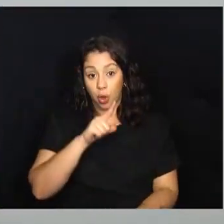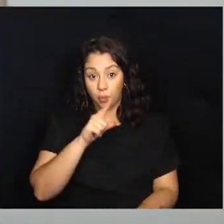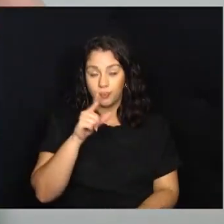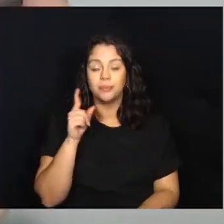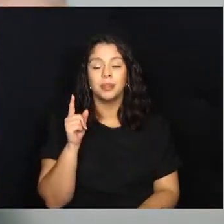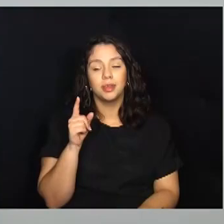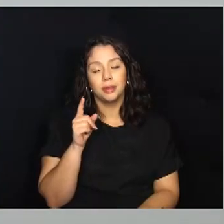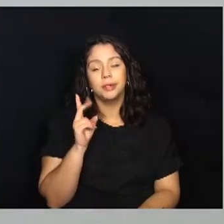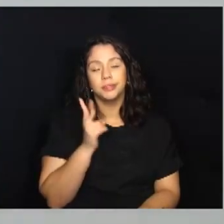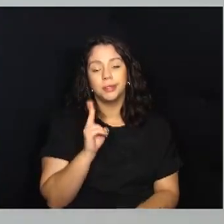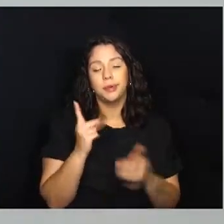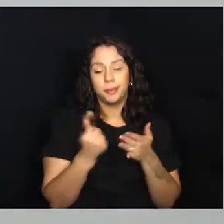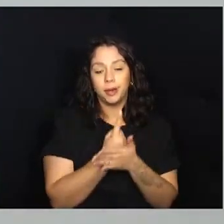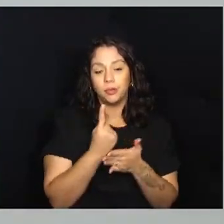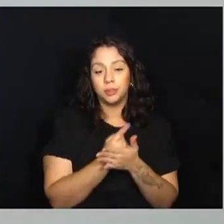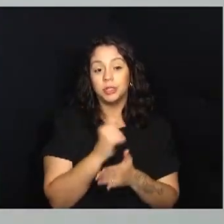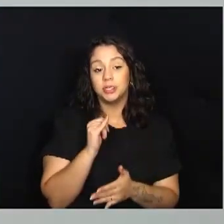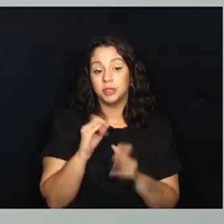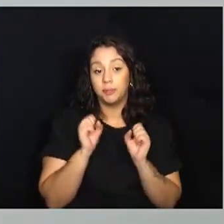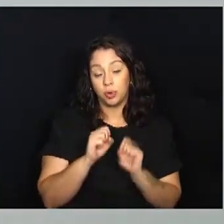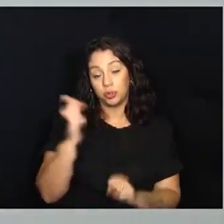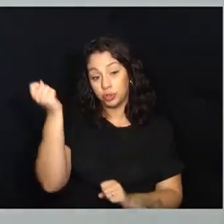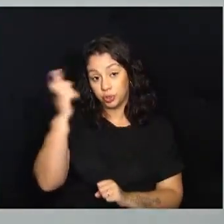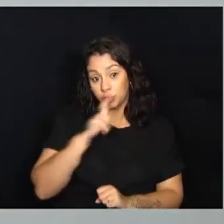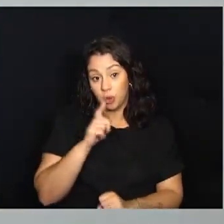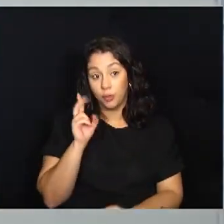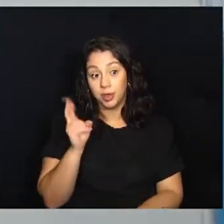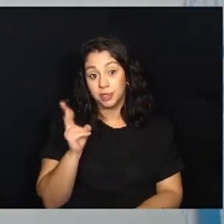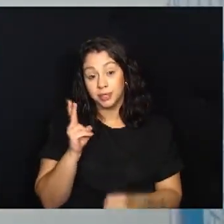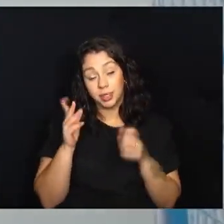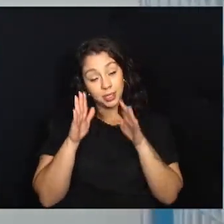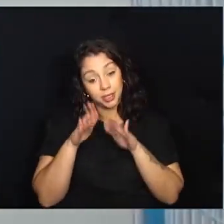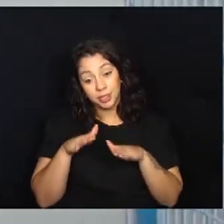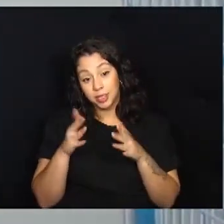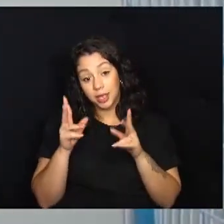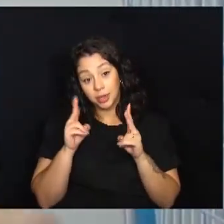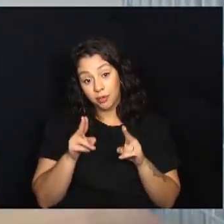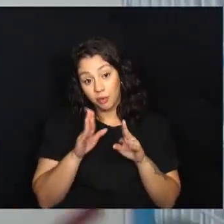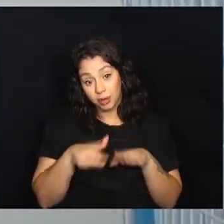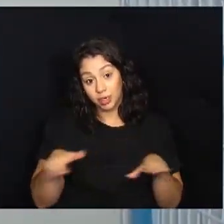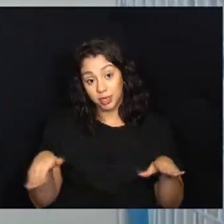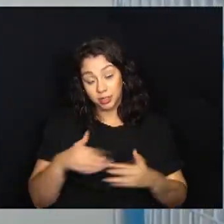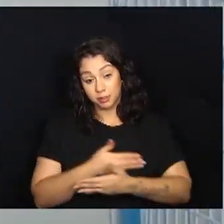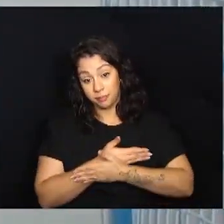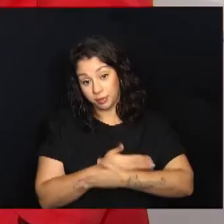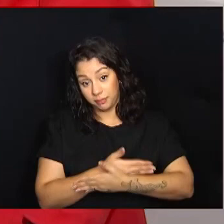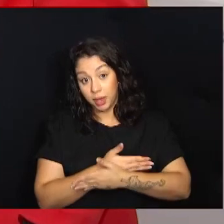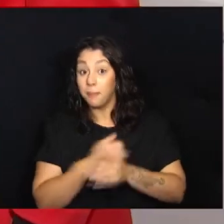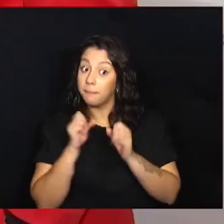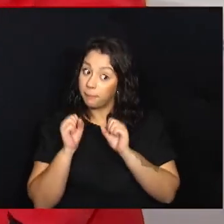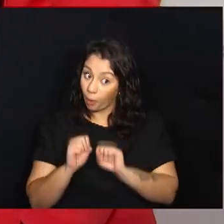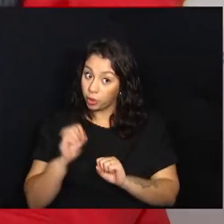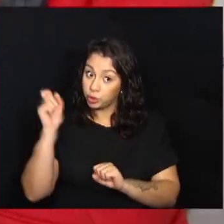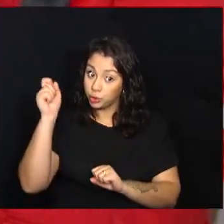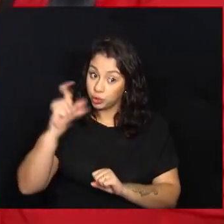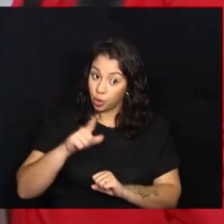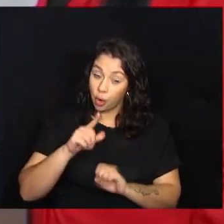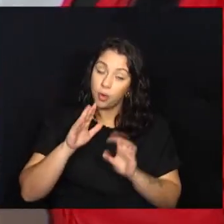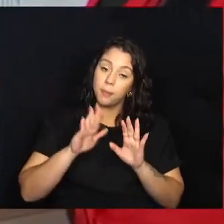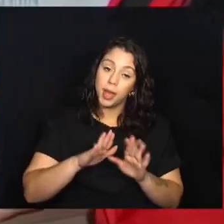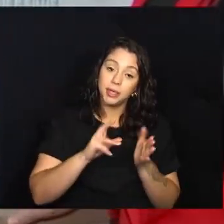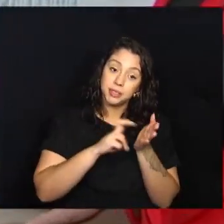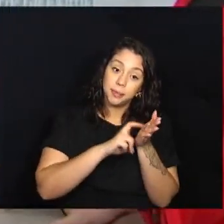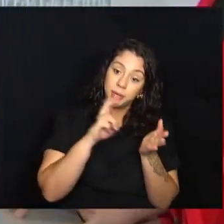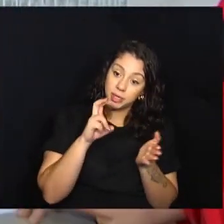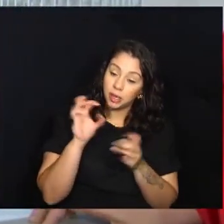eles podem tomar banho de sol. A gente fala que é como se fossem crianças ou bebê, podem, mas tem que ser o sol da manhã ou o sol do final